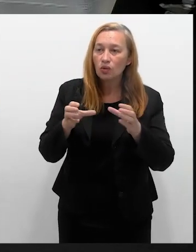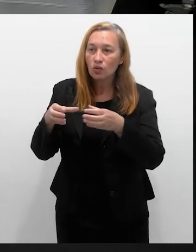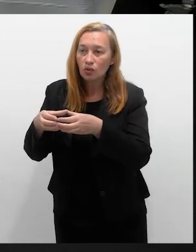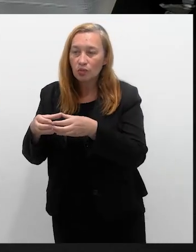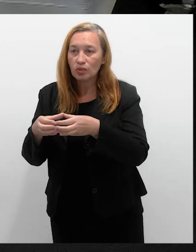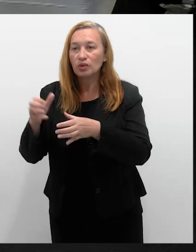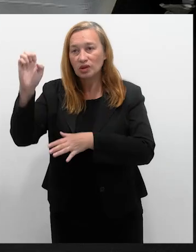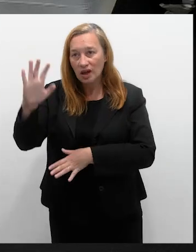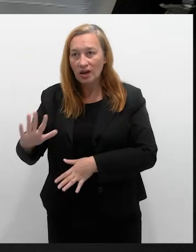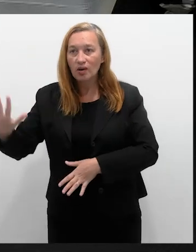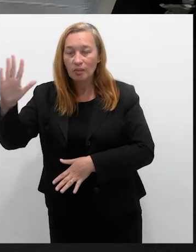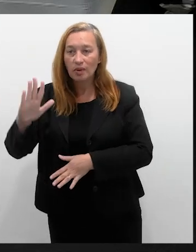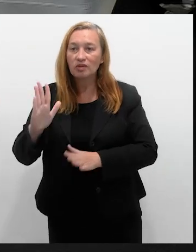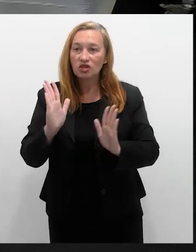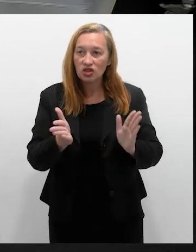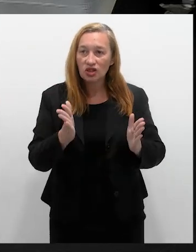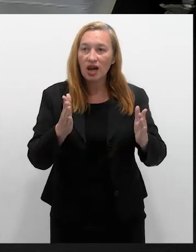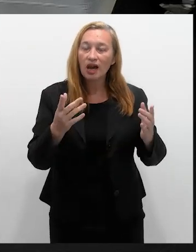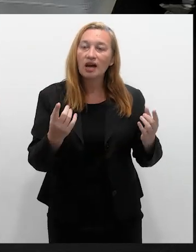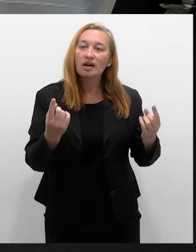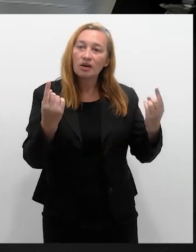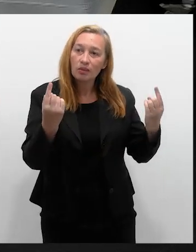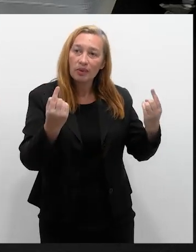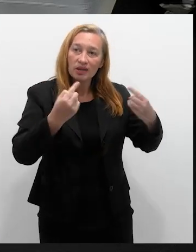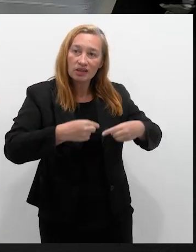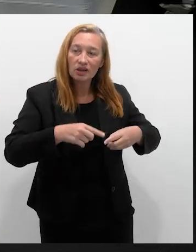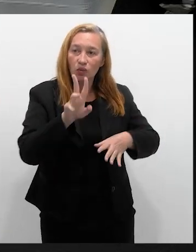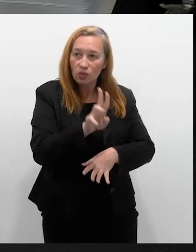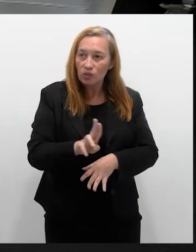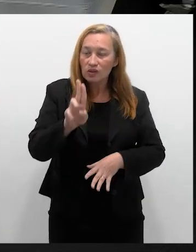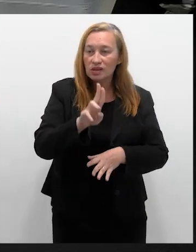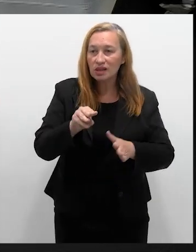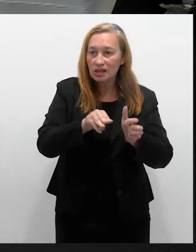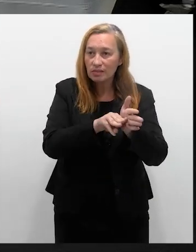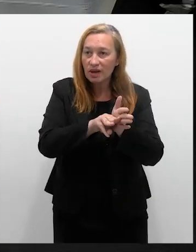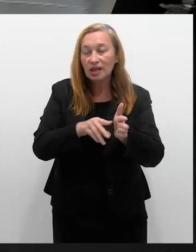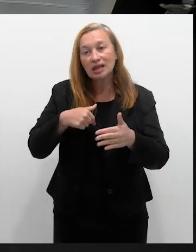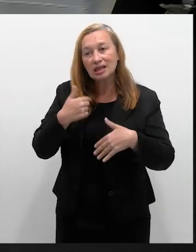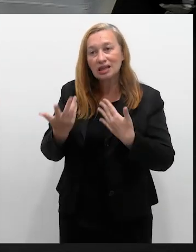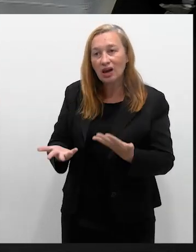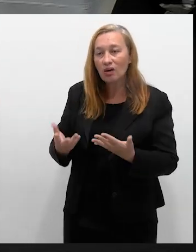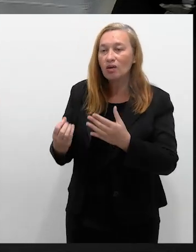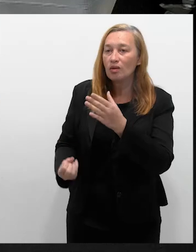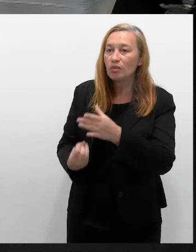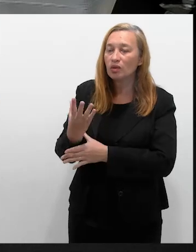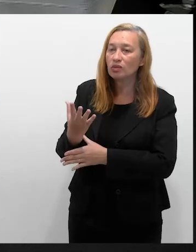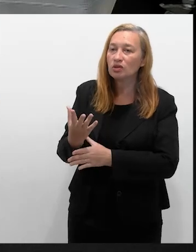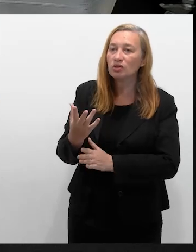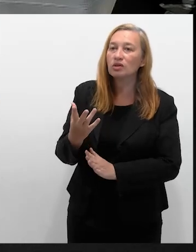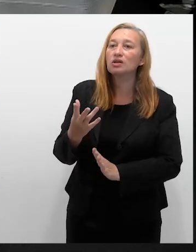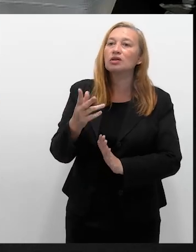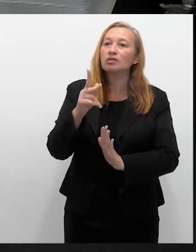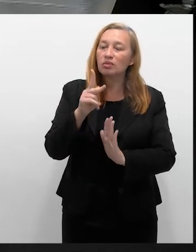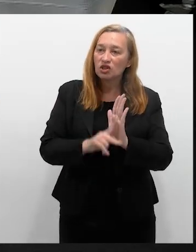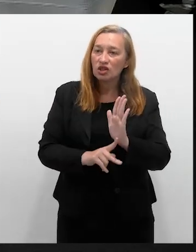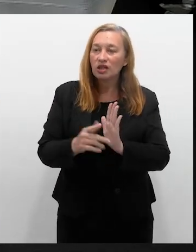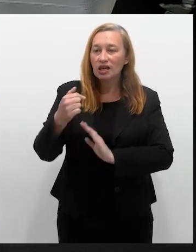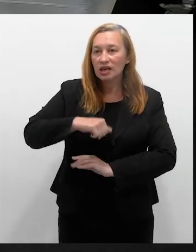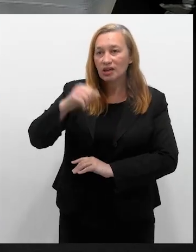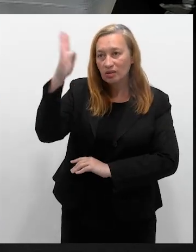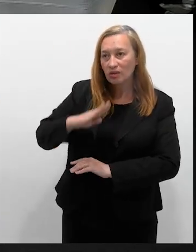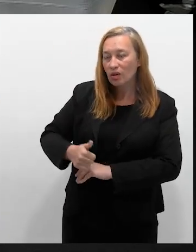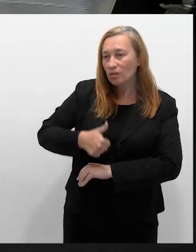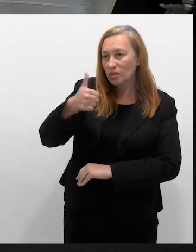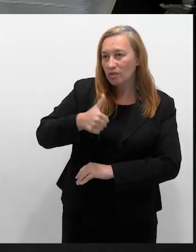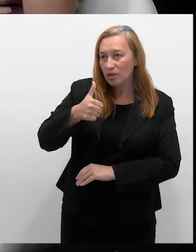organizações europeias participavam, já compartilhando esse mesmo método. E aí eu propus desenvolver esse projeto aqui no Brasil. Nós